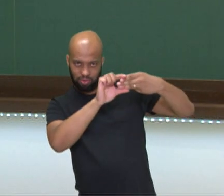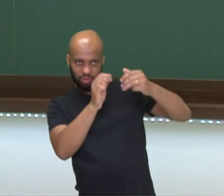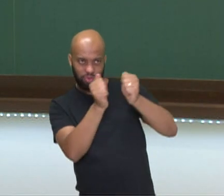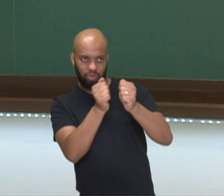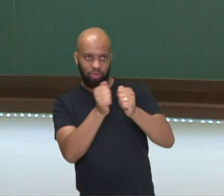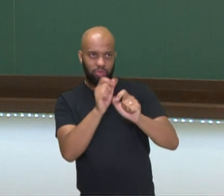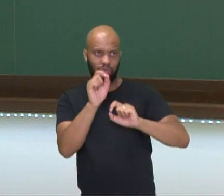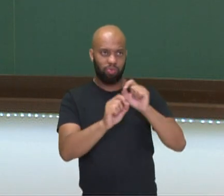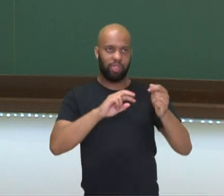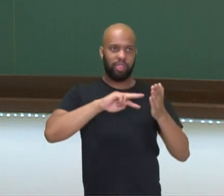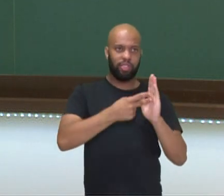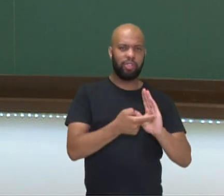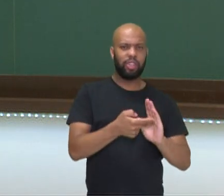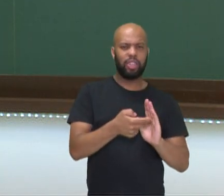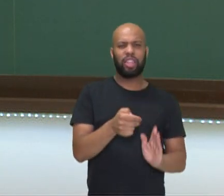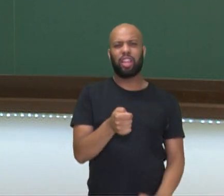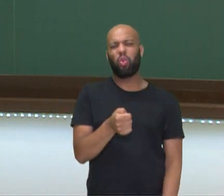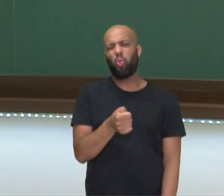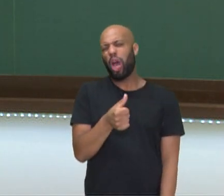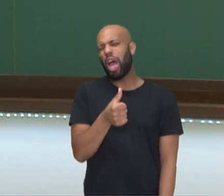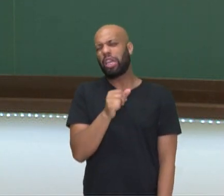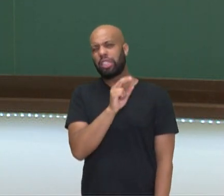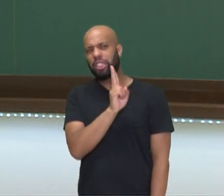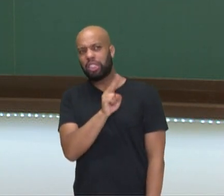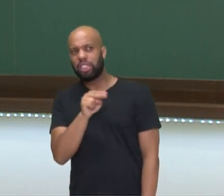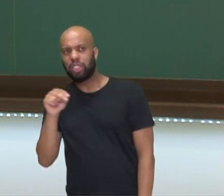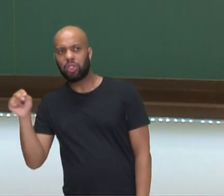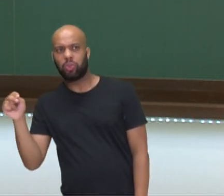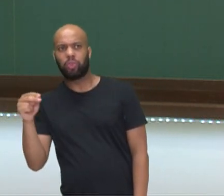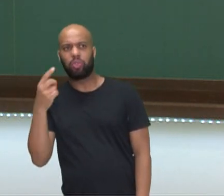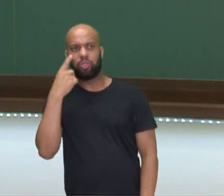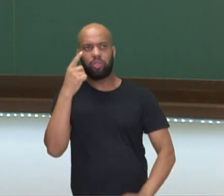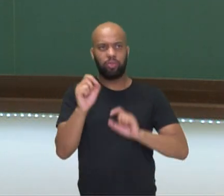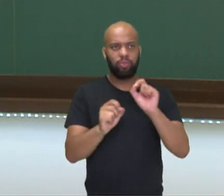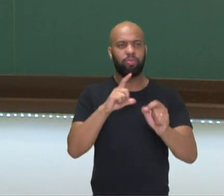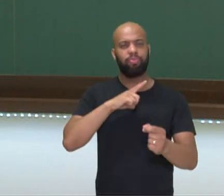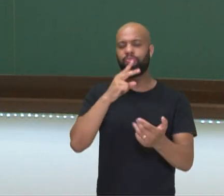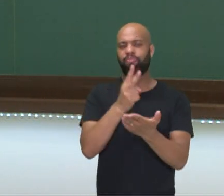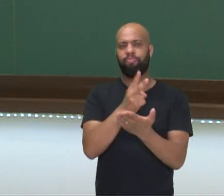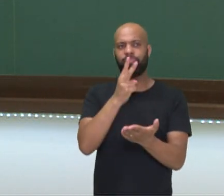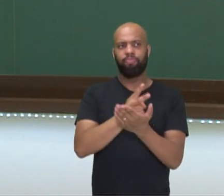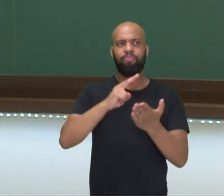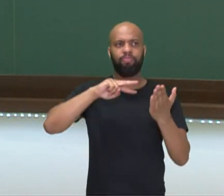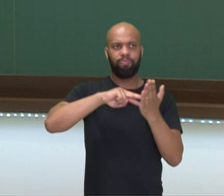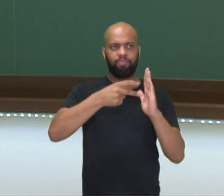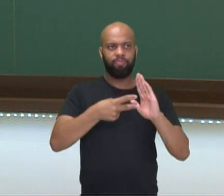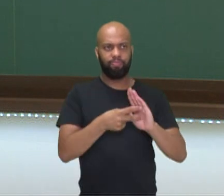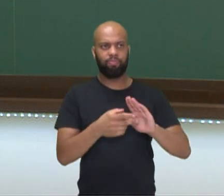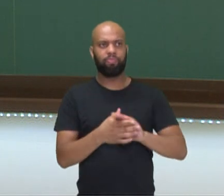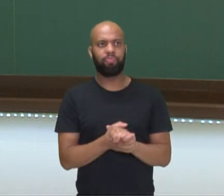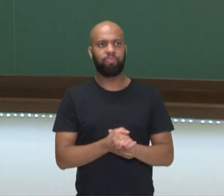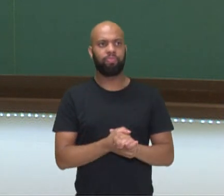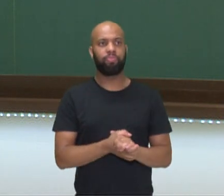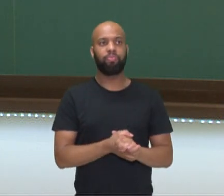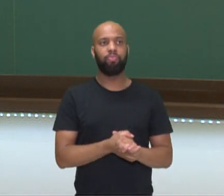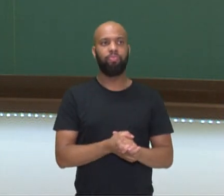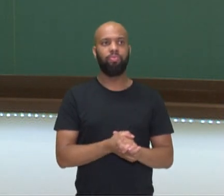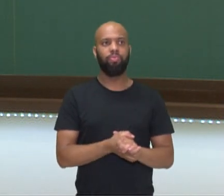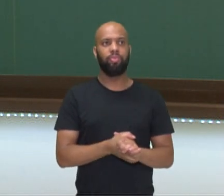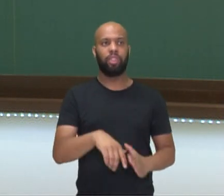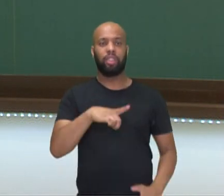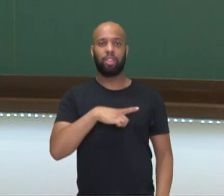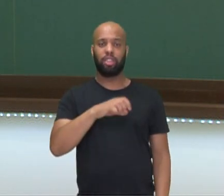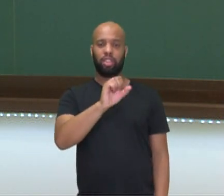de raramente. Então, aqui a frase vai ter a mesma interpretação em todas elas. I